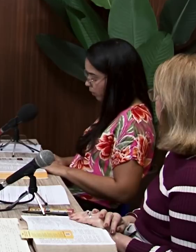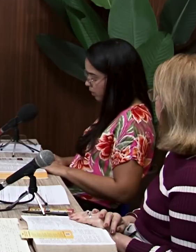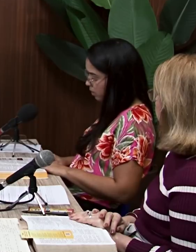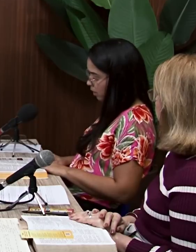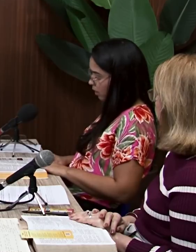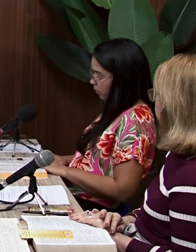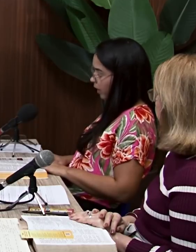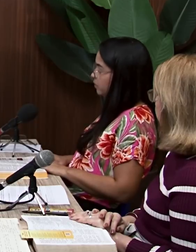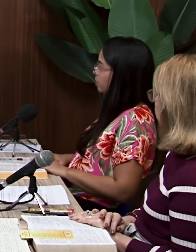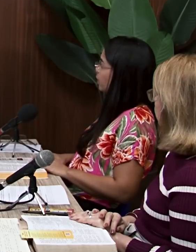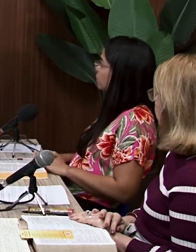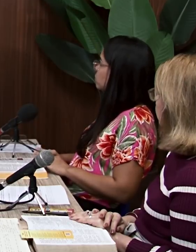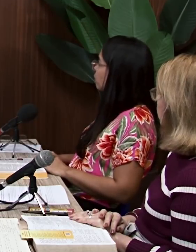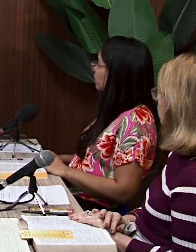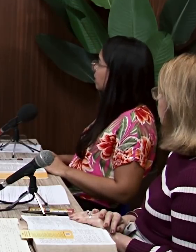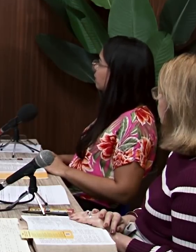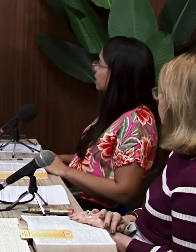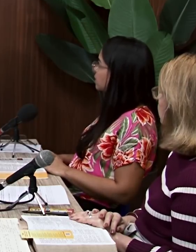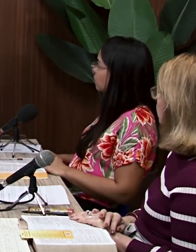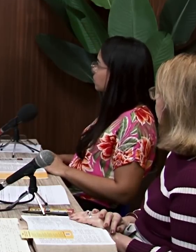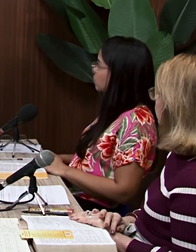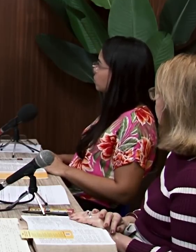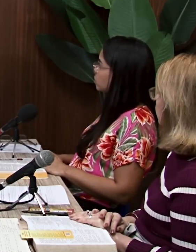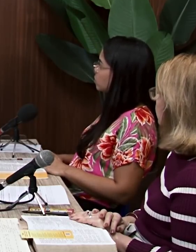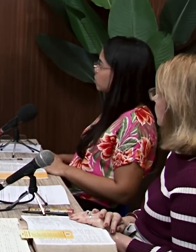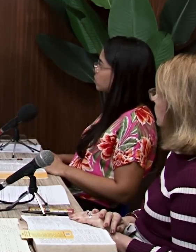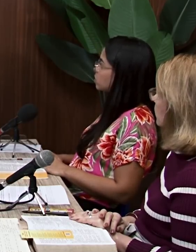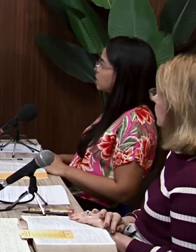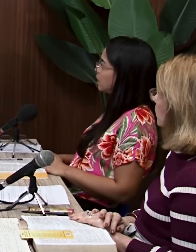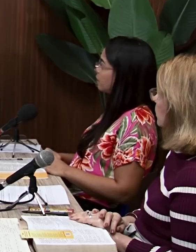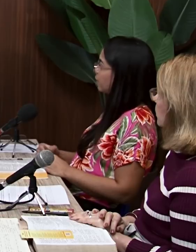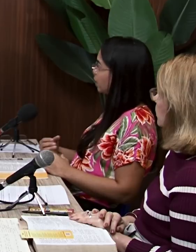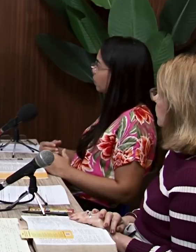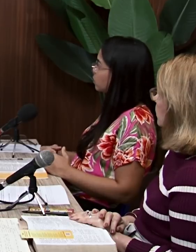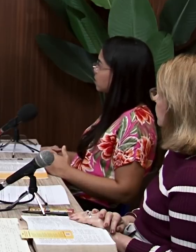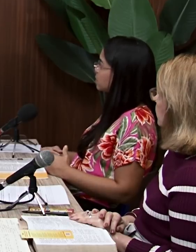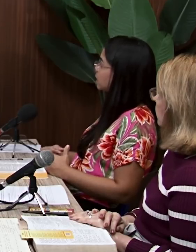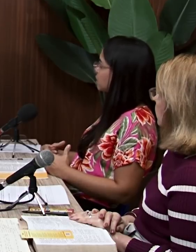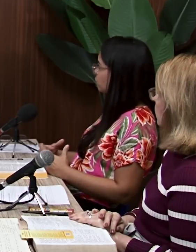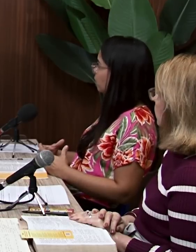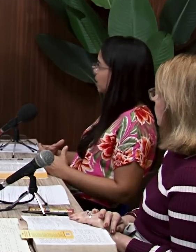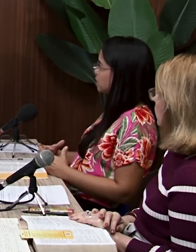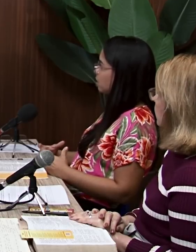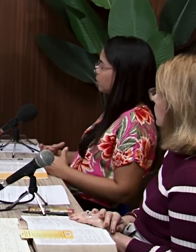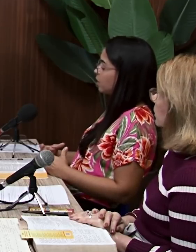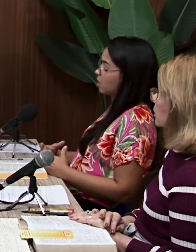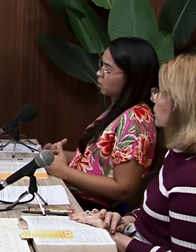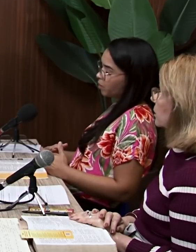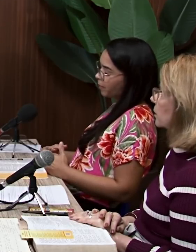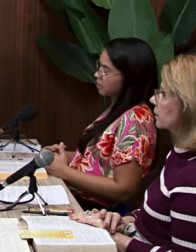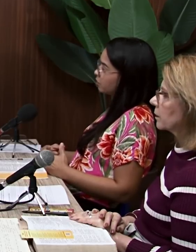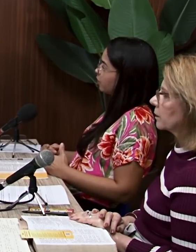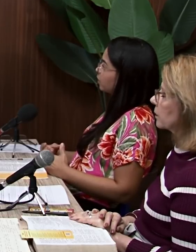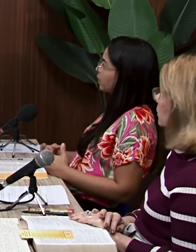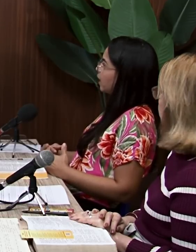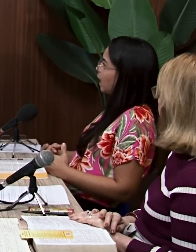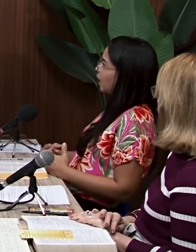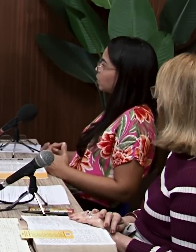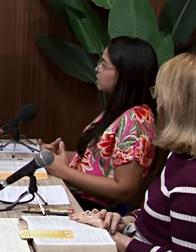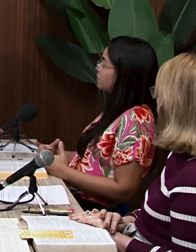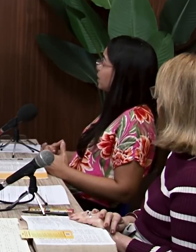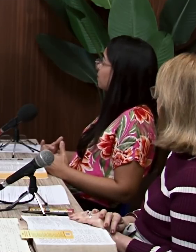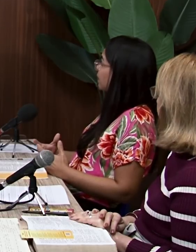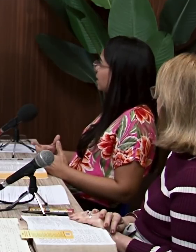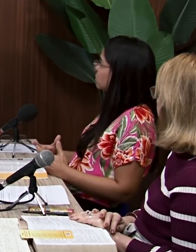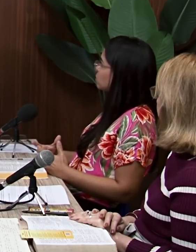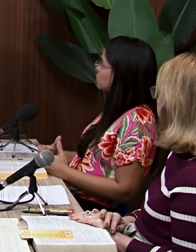como a luz. No caso aqui falando do sol, falando da revelação do Senhor Jesus. Quando o Senhor se revela, nós temos a transformação, né? Como a Márcia falou, a